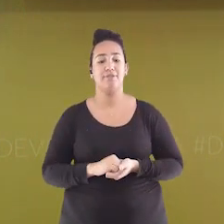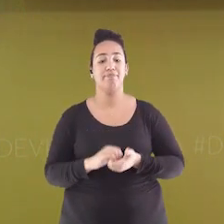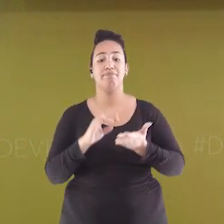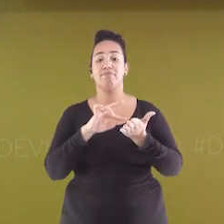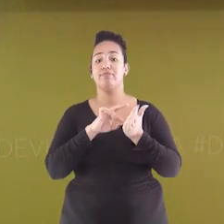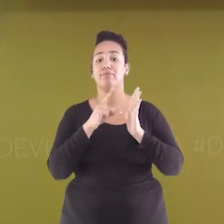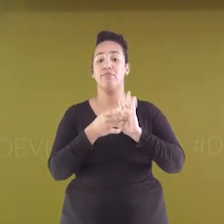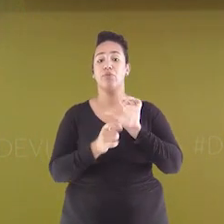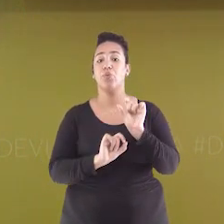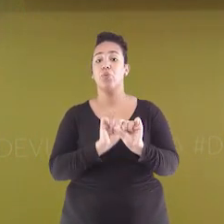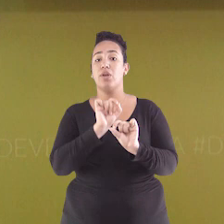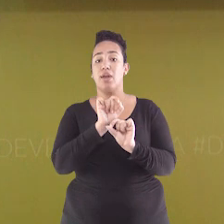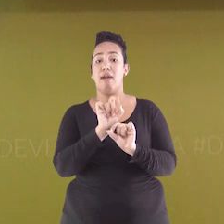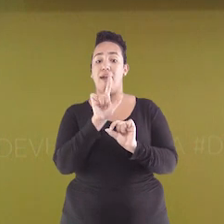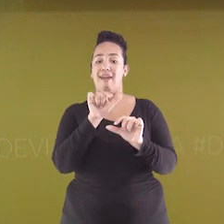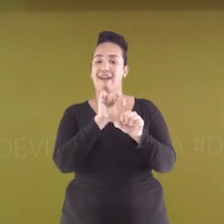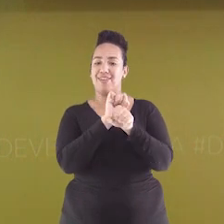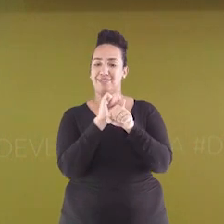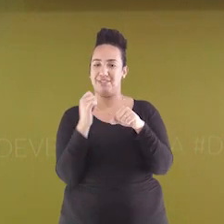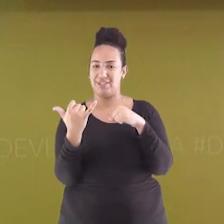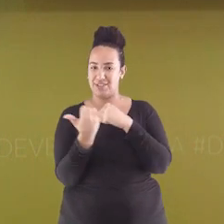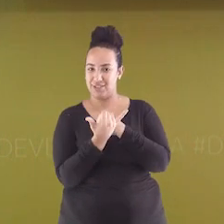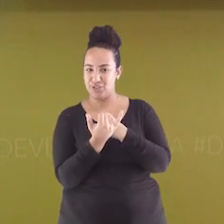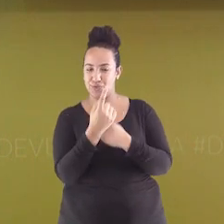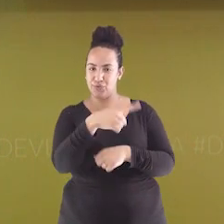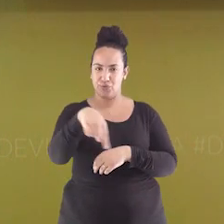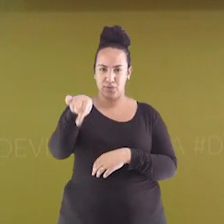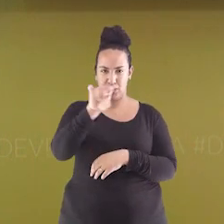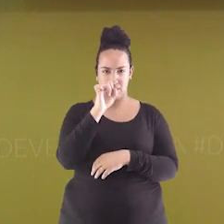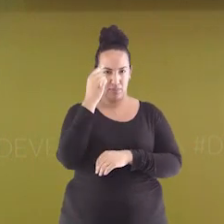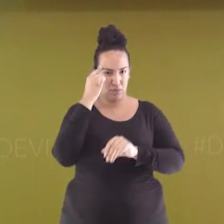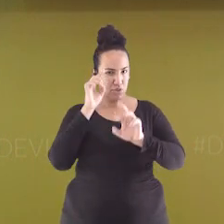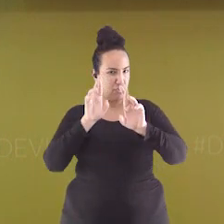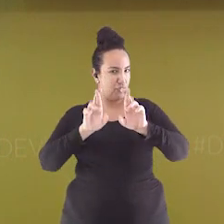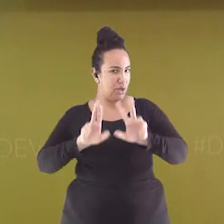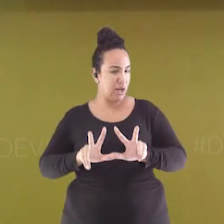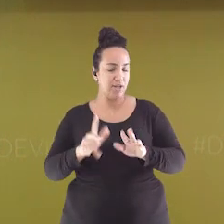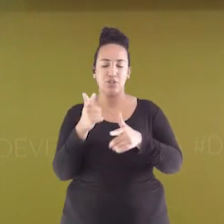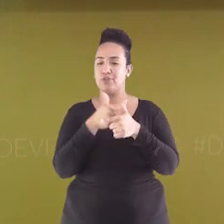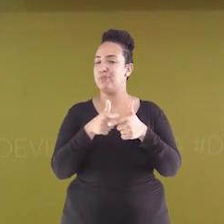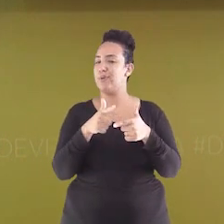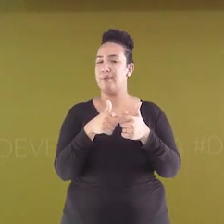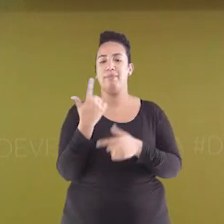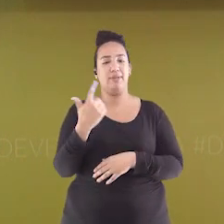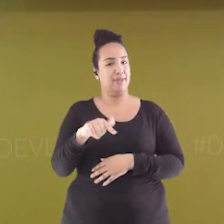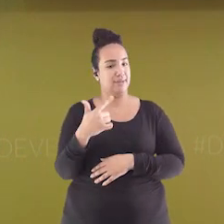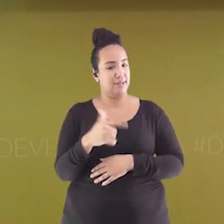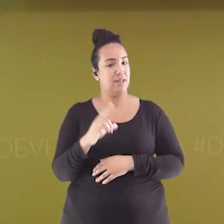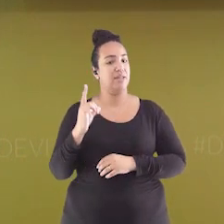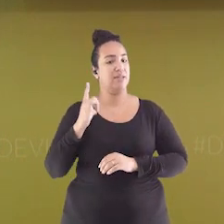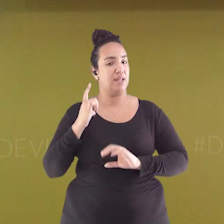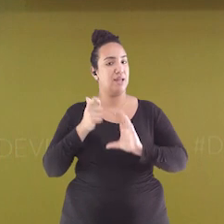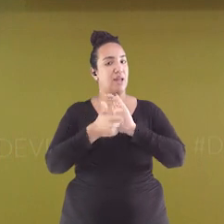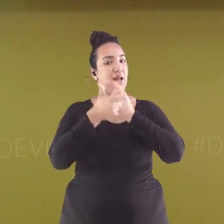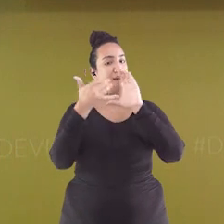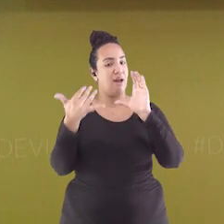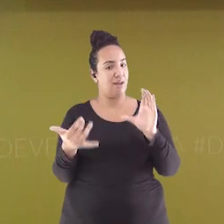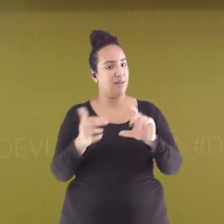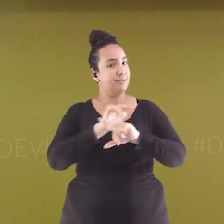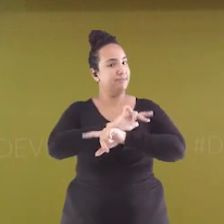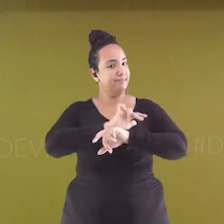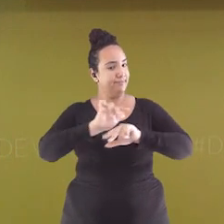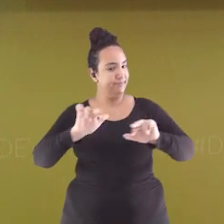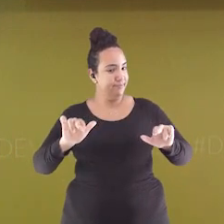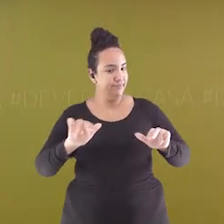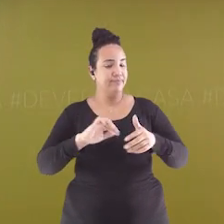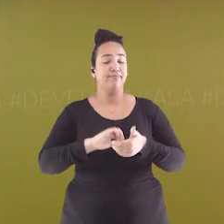características dela. Quer dizer, que são os adjetivos dela. Vocês pensaram outras? Não tem problema. Há várias outras